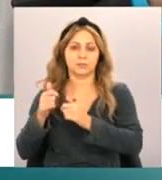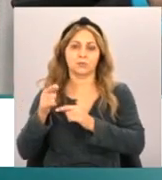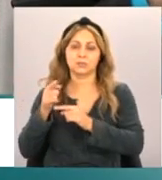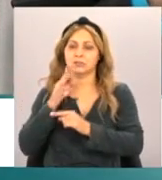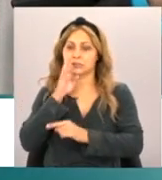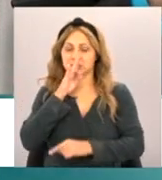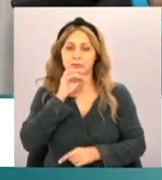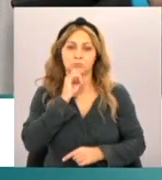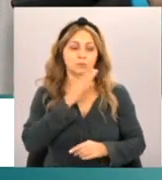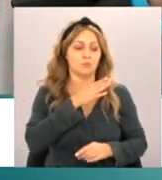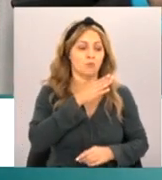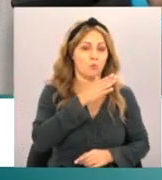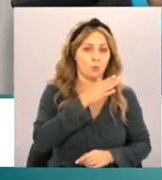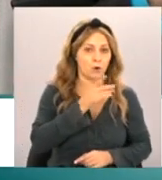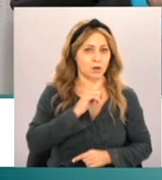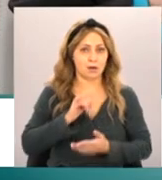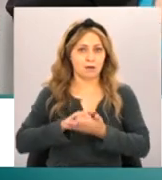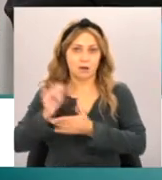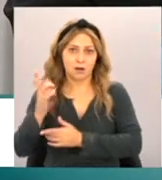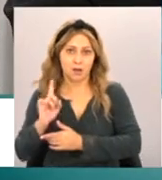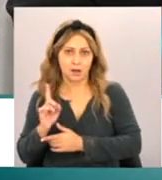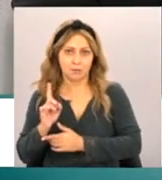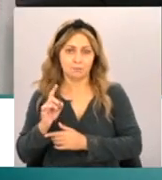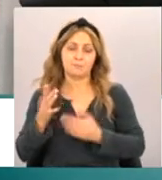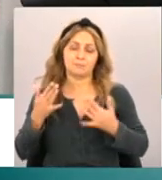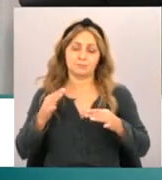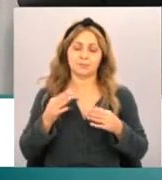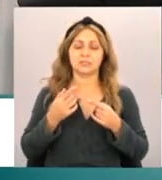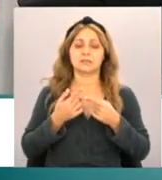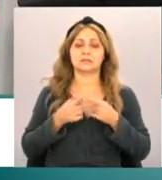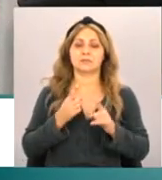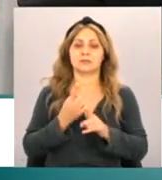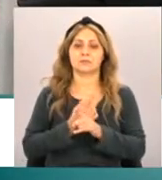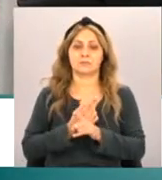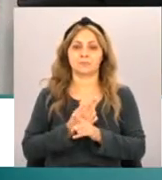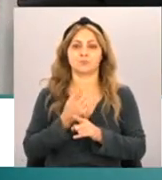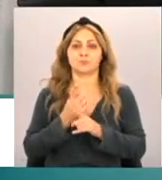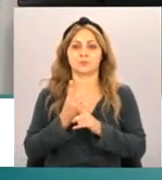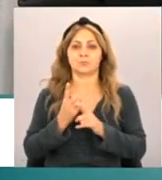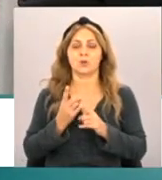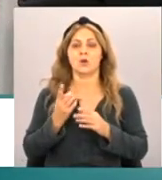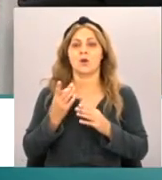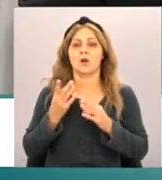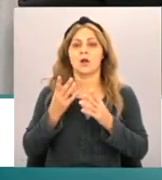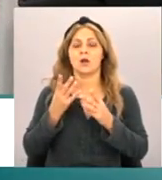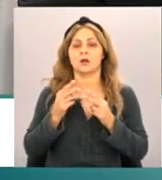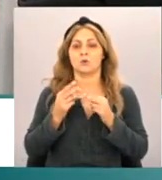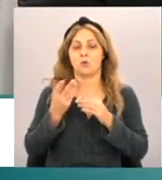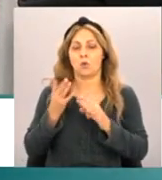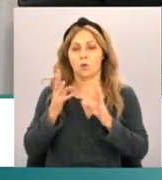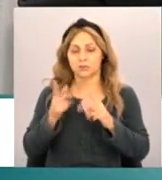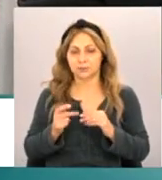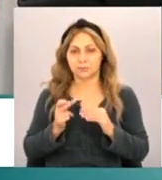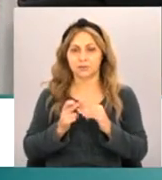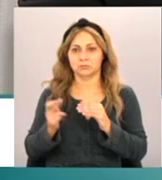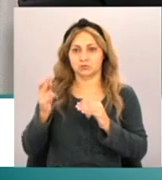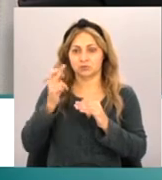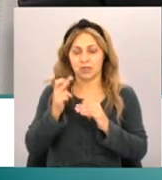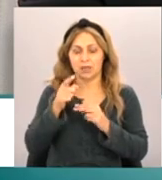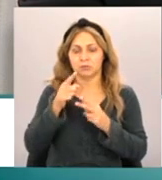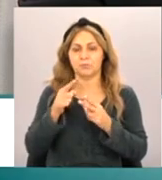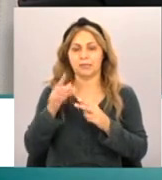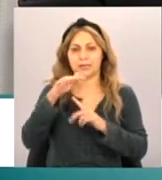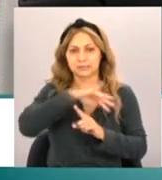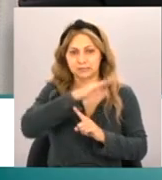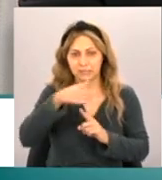e não ir de transporte aéreo mas há muitas consequências do aumento do orçamento de estado paciência não aumente o seu estado para a cultura